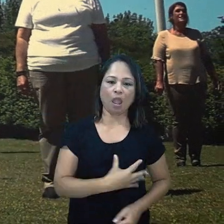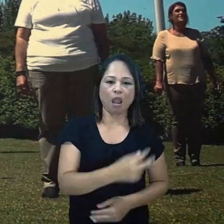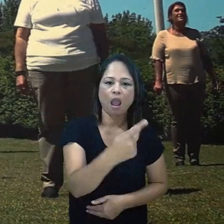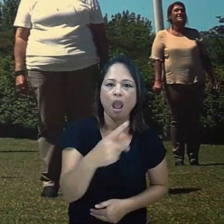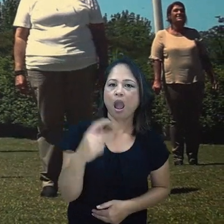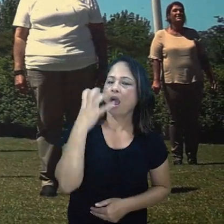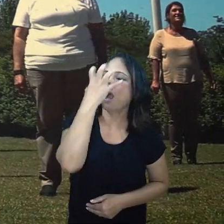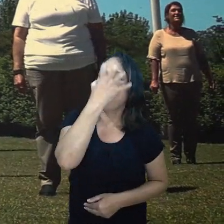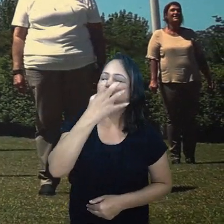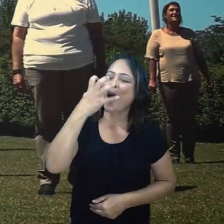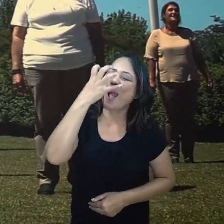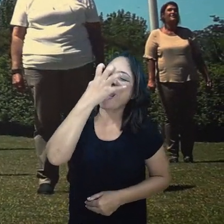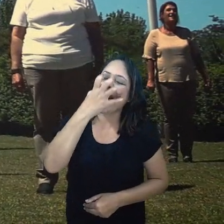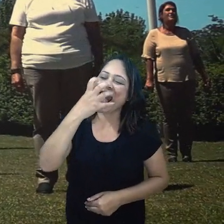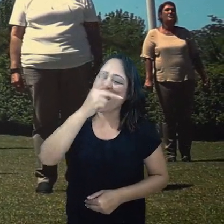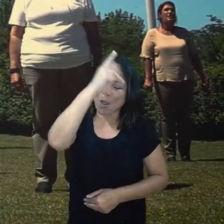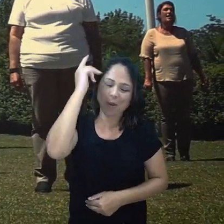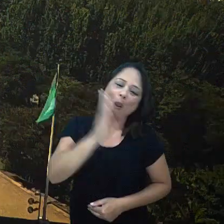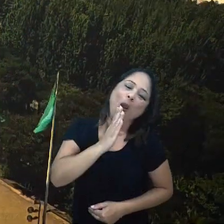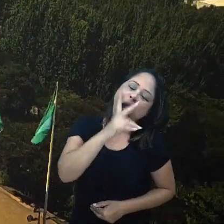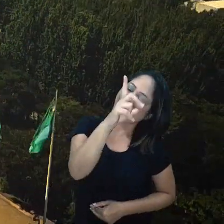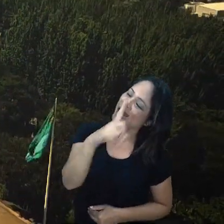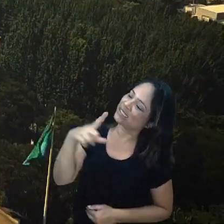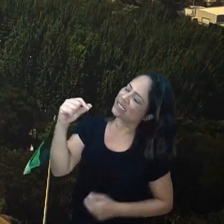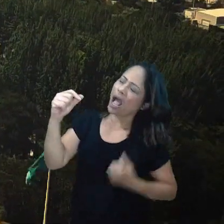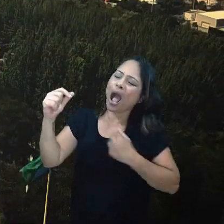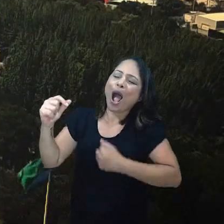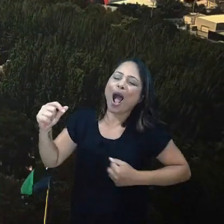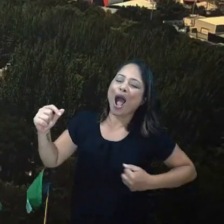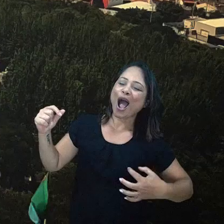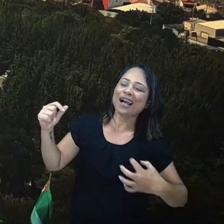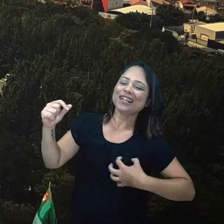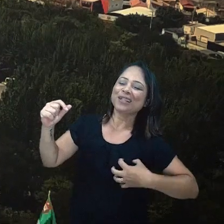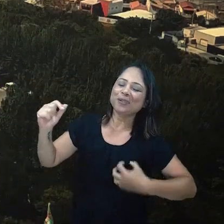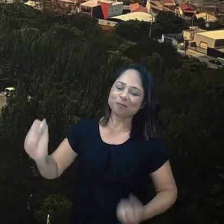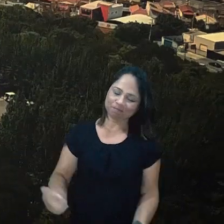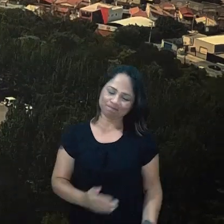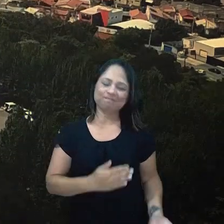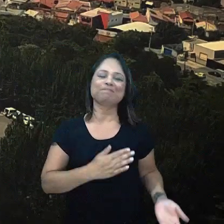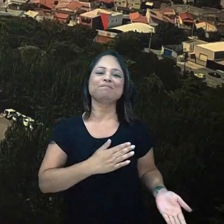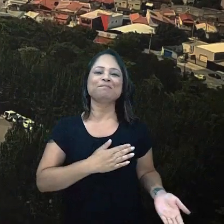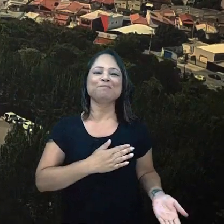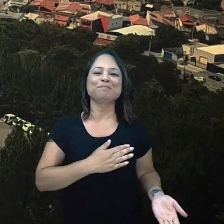filhos amantes são de ti. Saudades me levam os que passam por aqui.